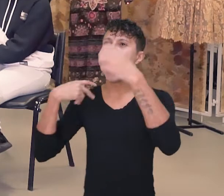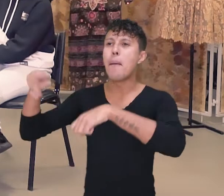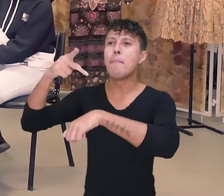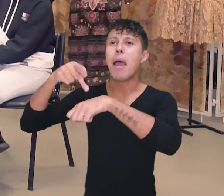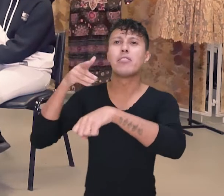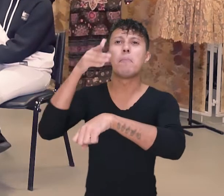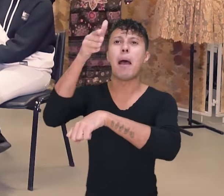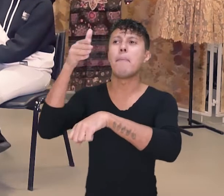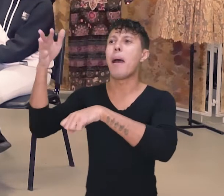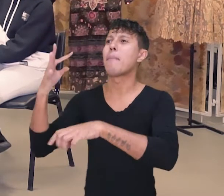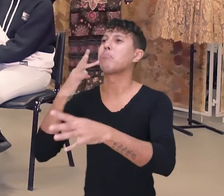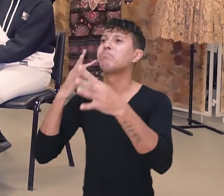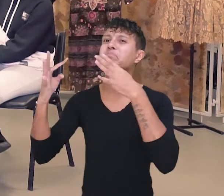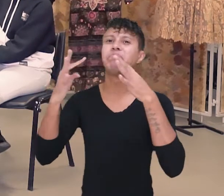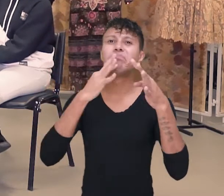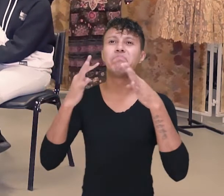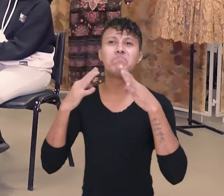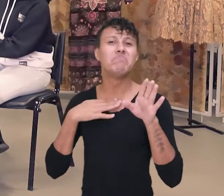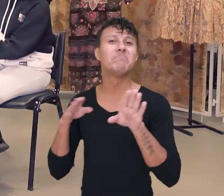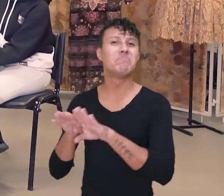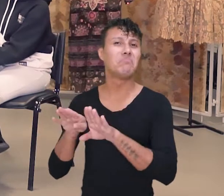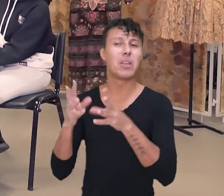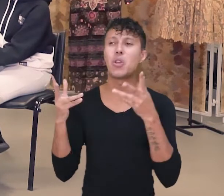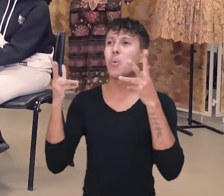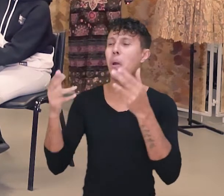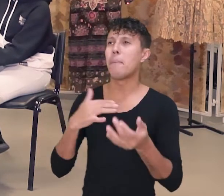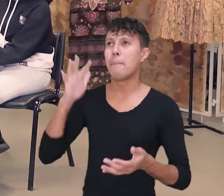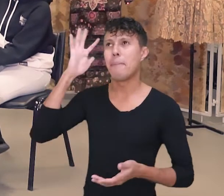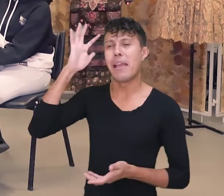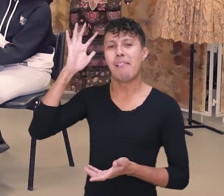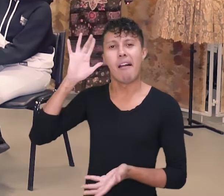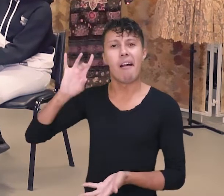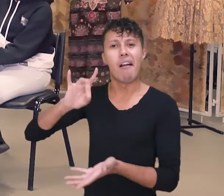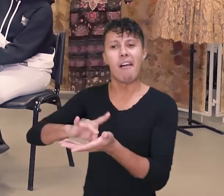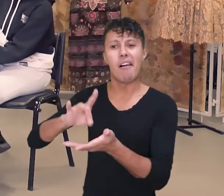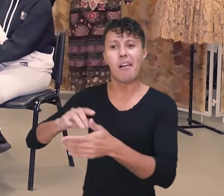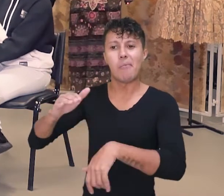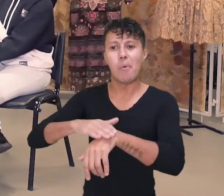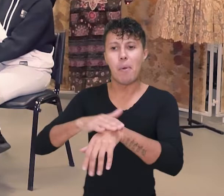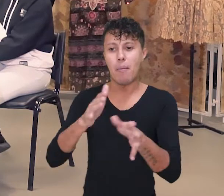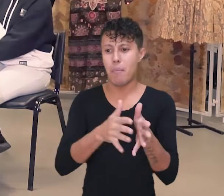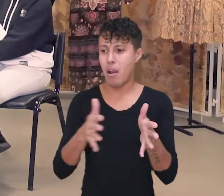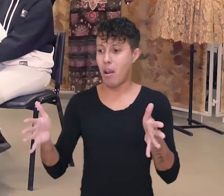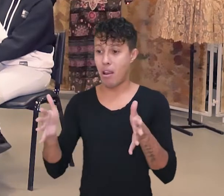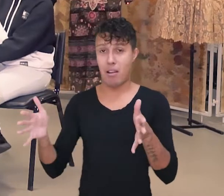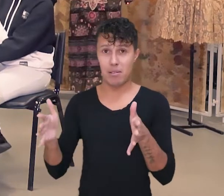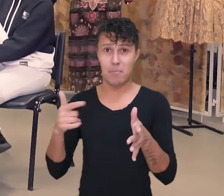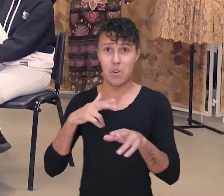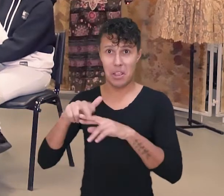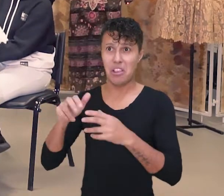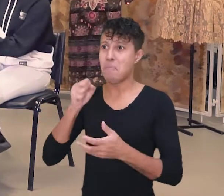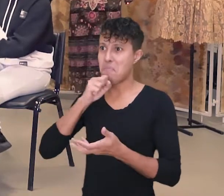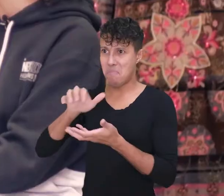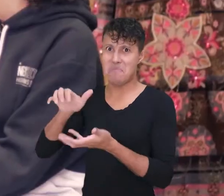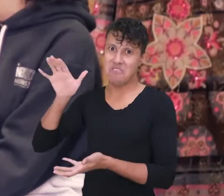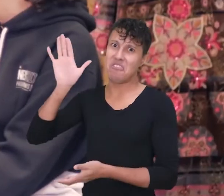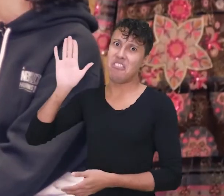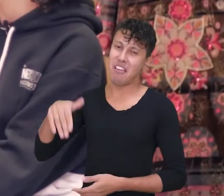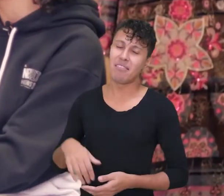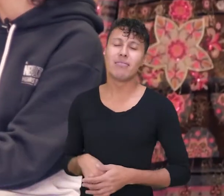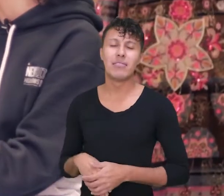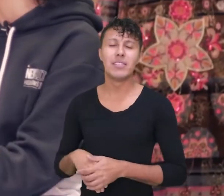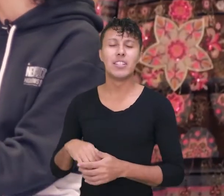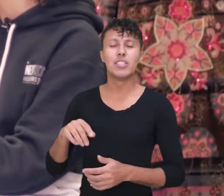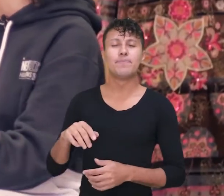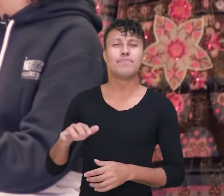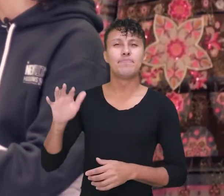países e tal. E como que, pensando nessa realidade dos modernistas, que eles também não eram tão jovens, mas trazendo